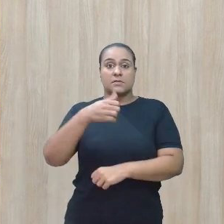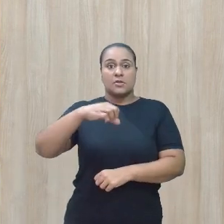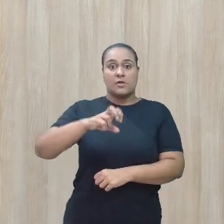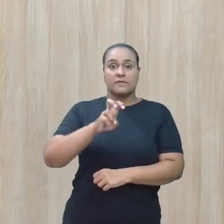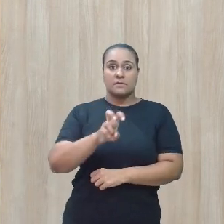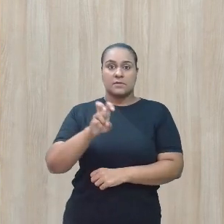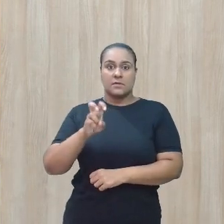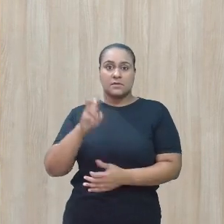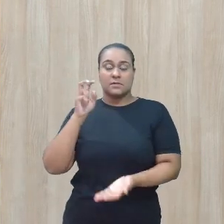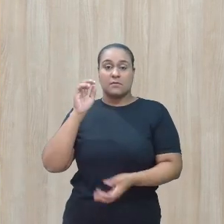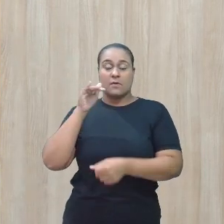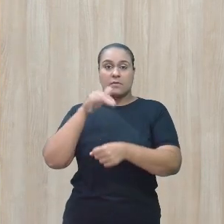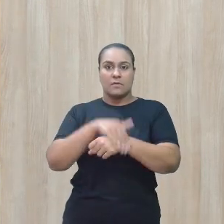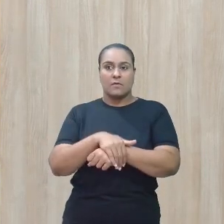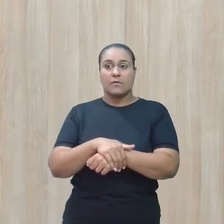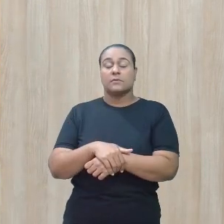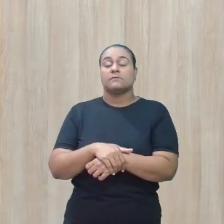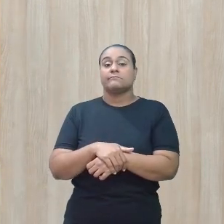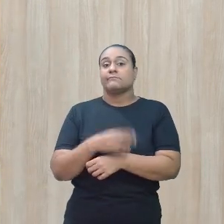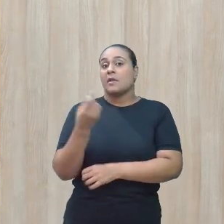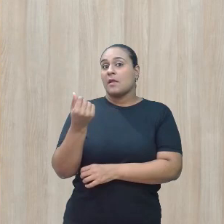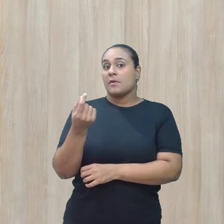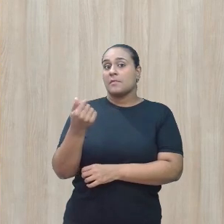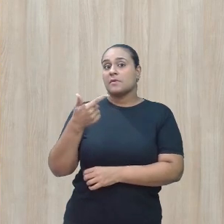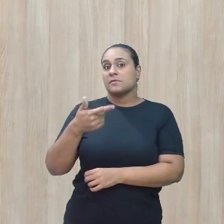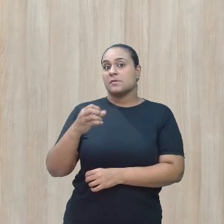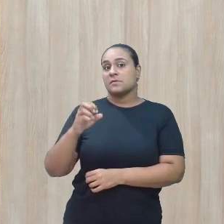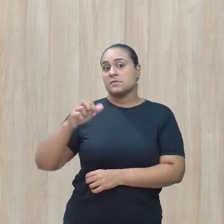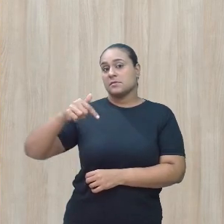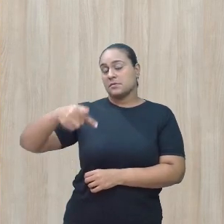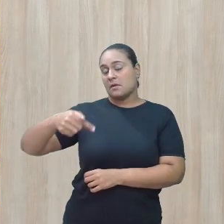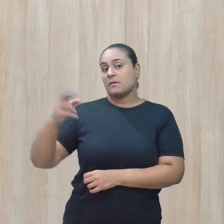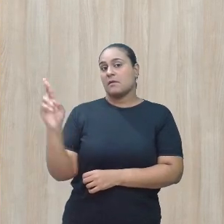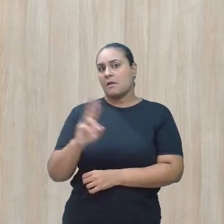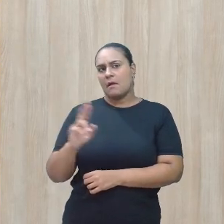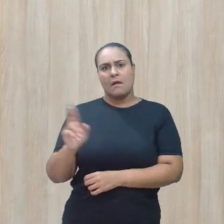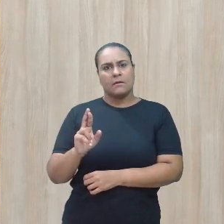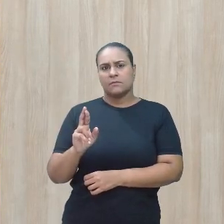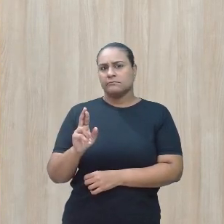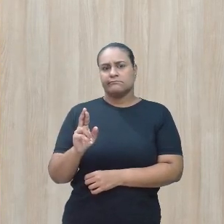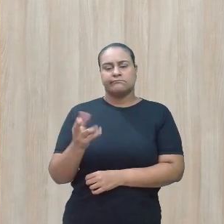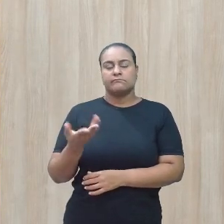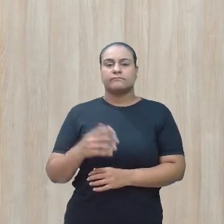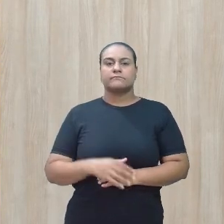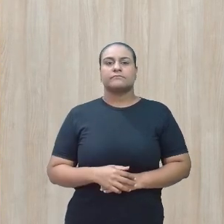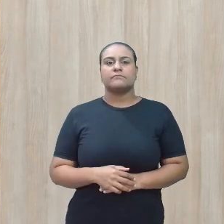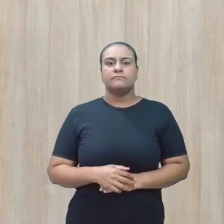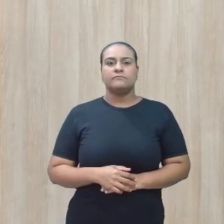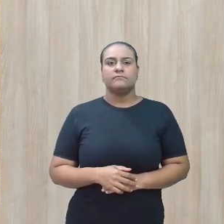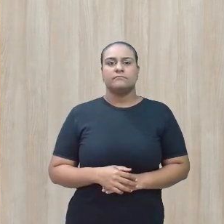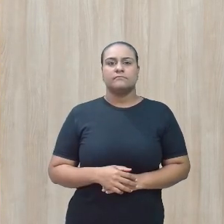dessa passagem é de R$ 207. Tranquila a leitura e a gente faz isso no nosso dia a dia.